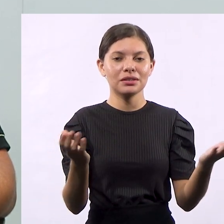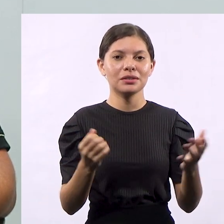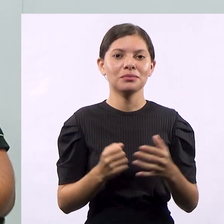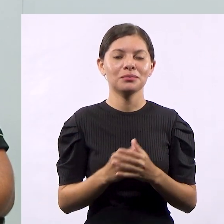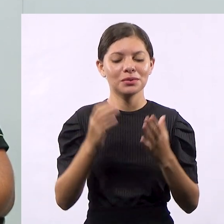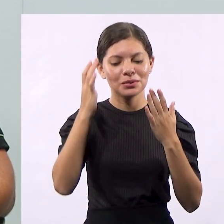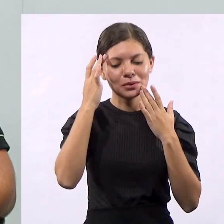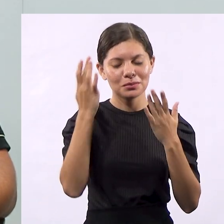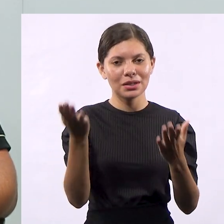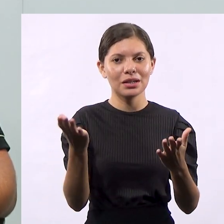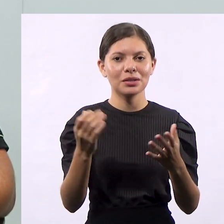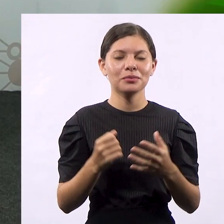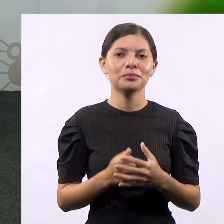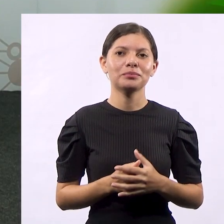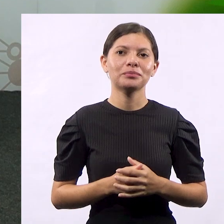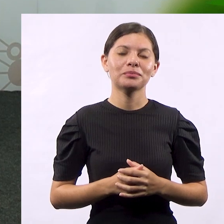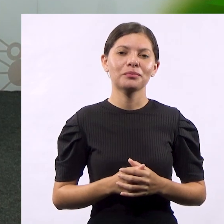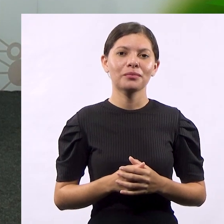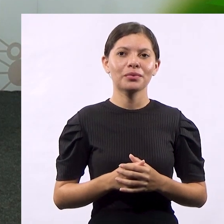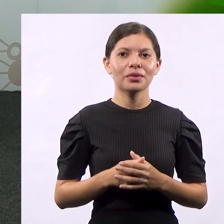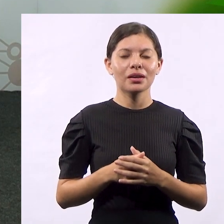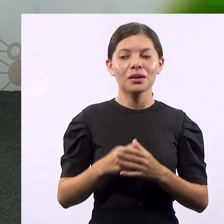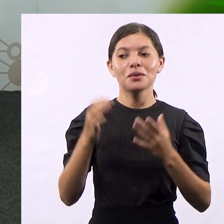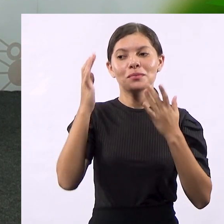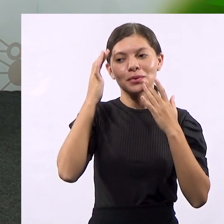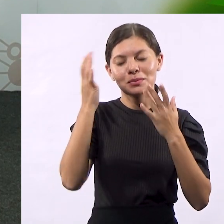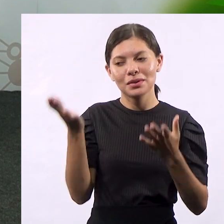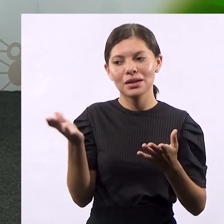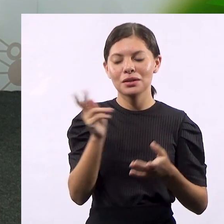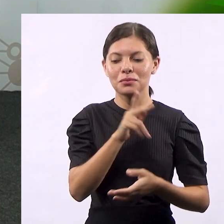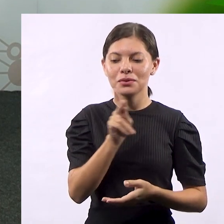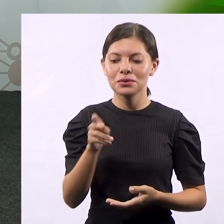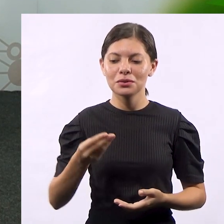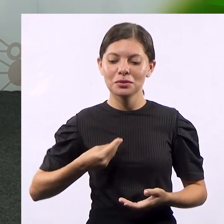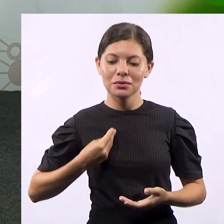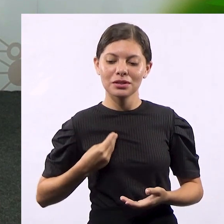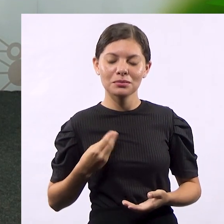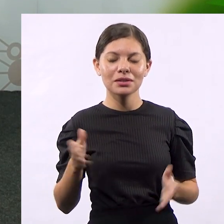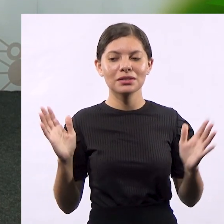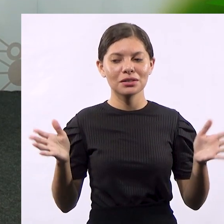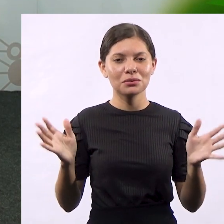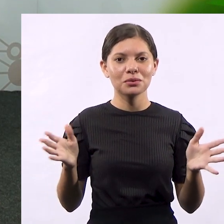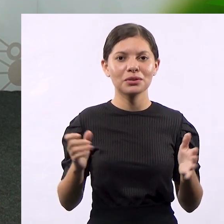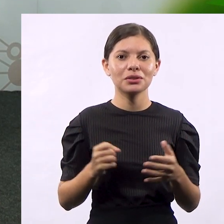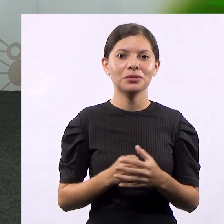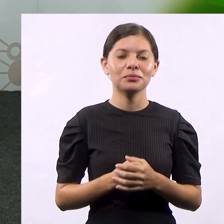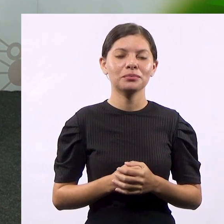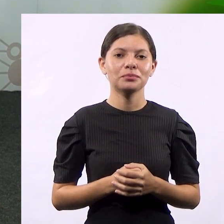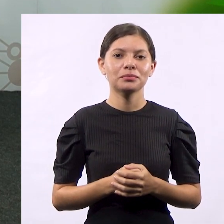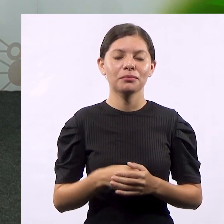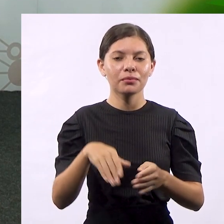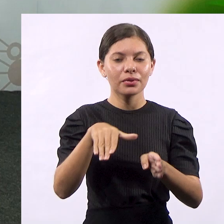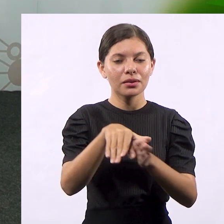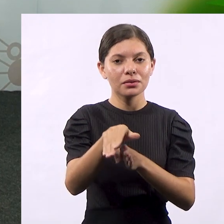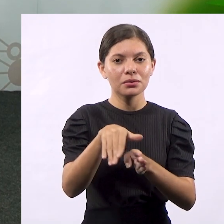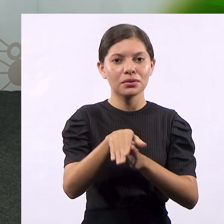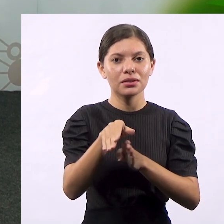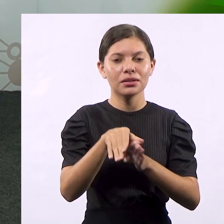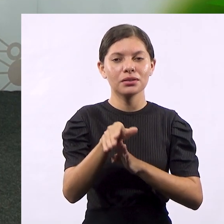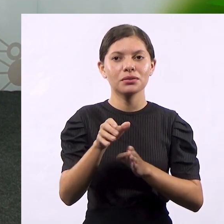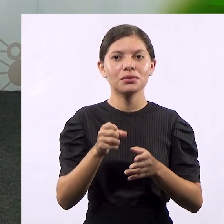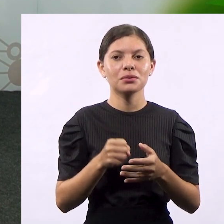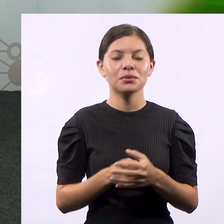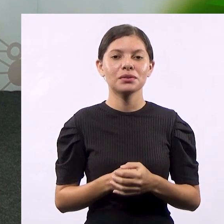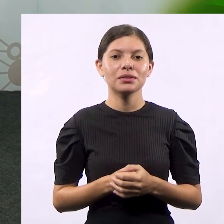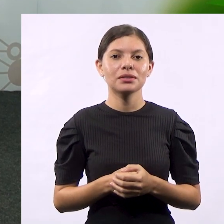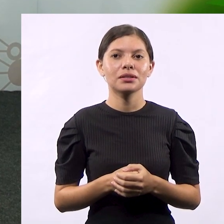de vocês. Muito obrigado. Muito obrigada, professores, pela participação e